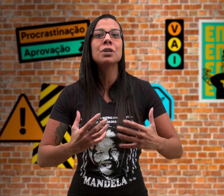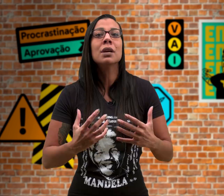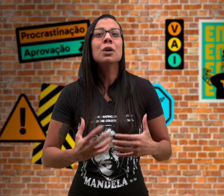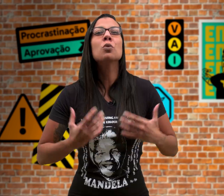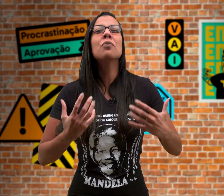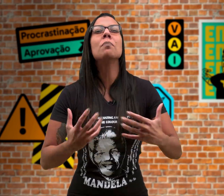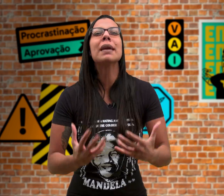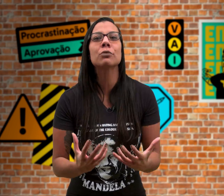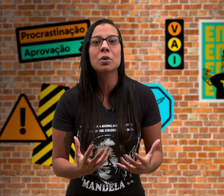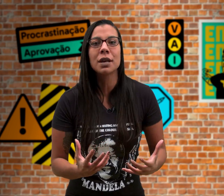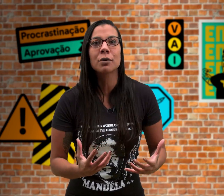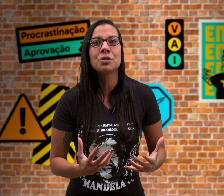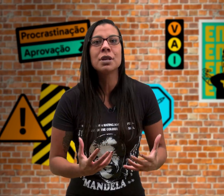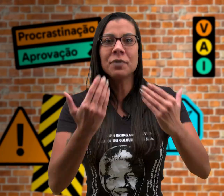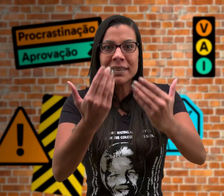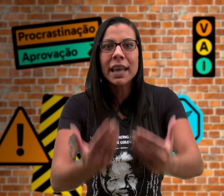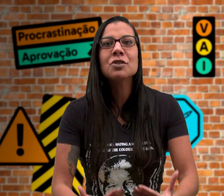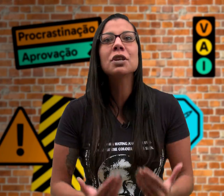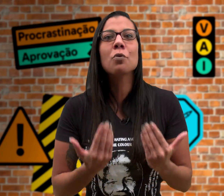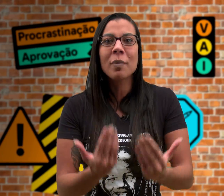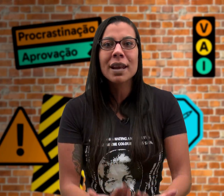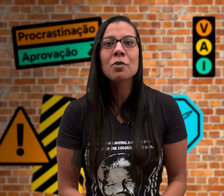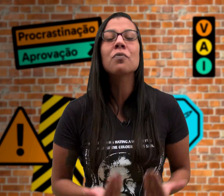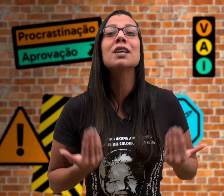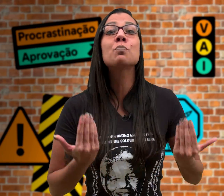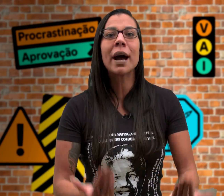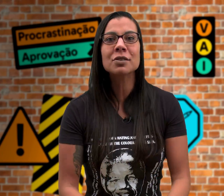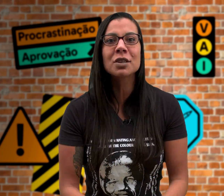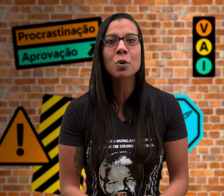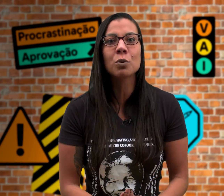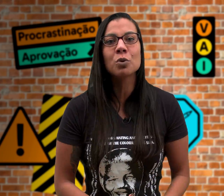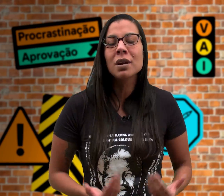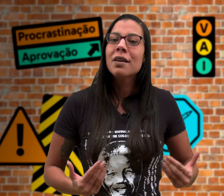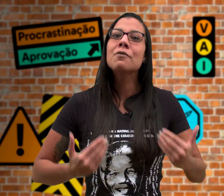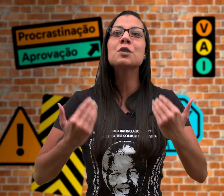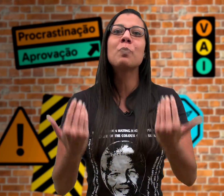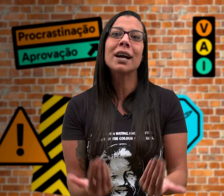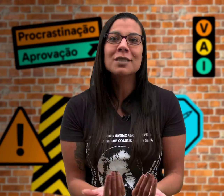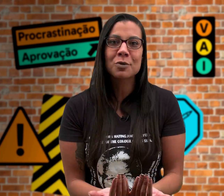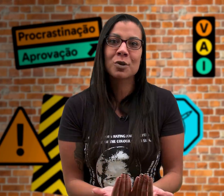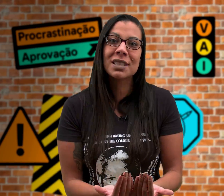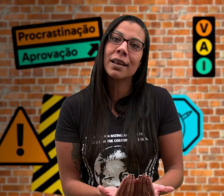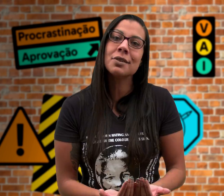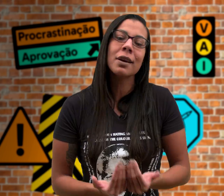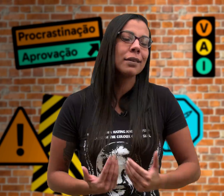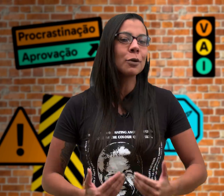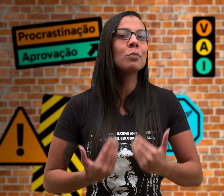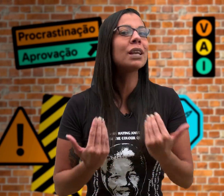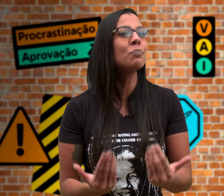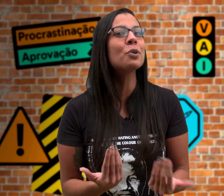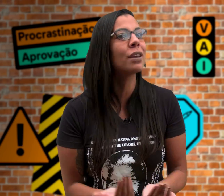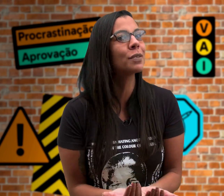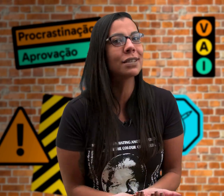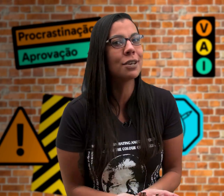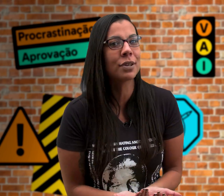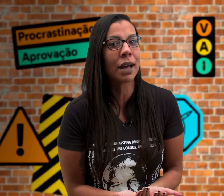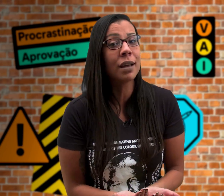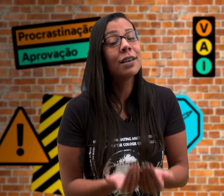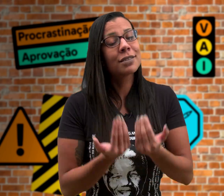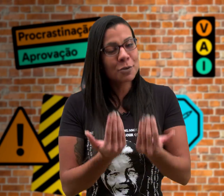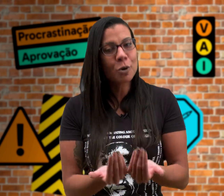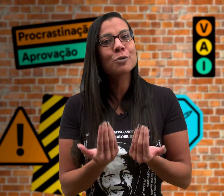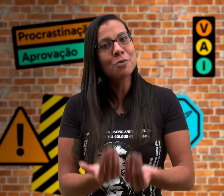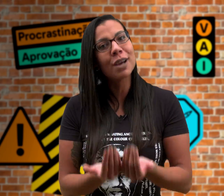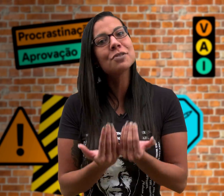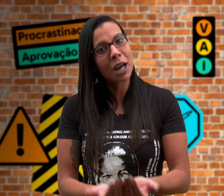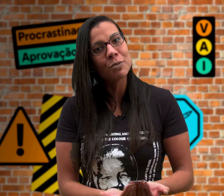lado do movimento negro, de entende que o homem negro faz parte da sua cultura, faz parte da sua sociedade, então não tem por que você rejeitar